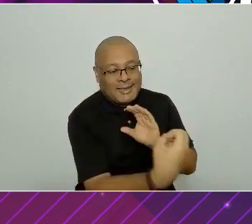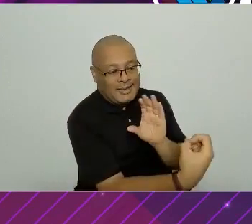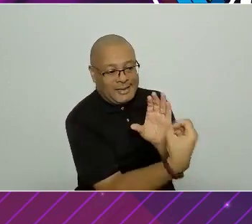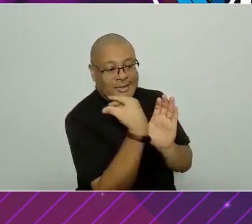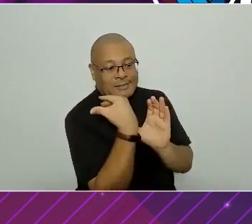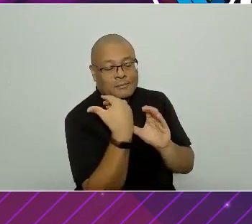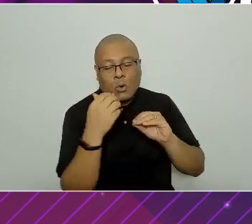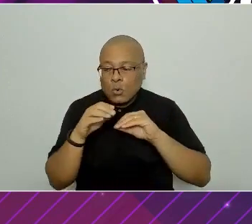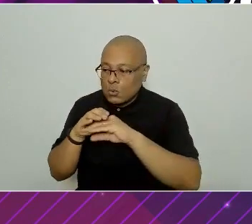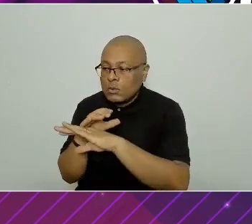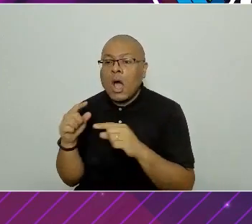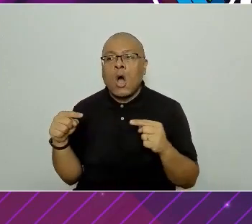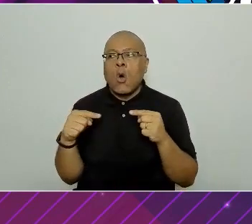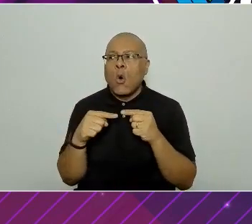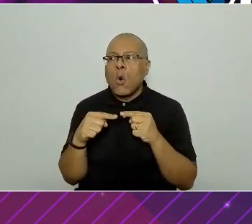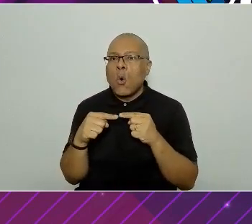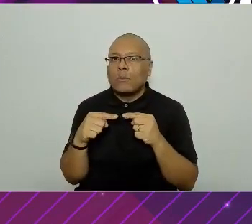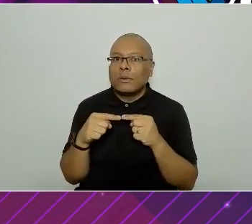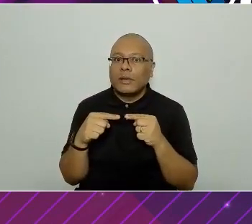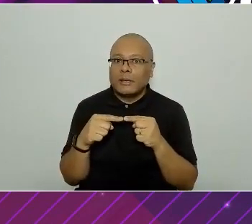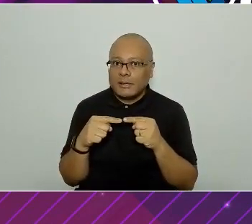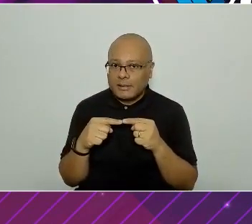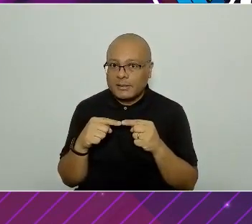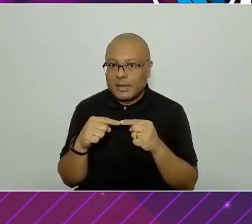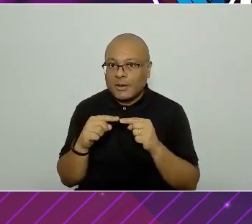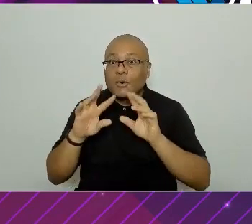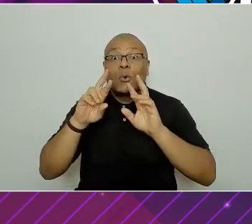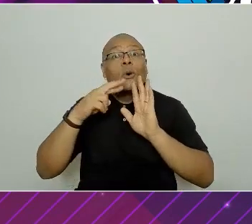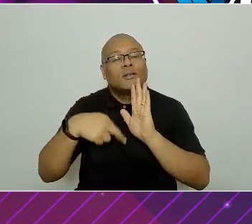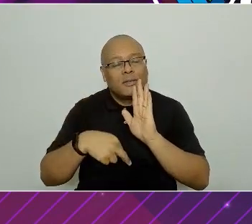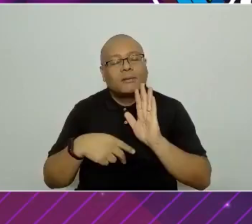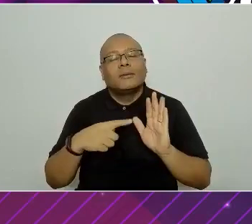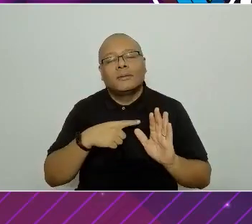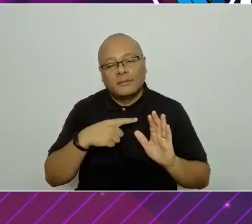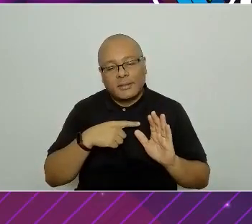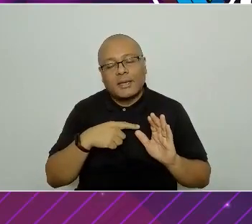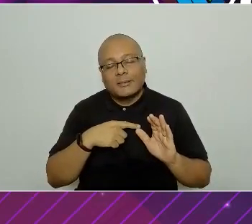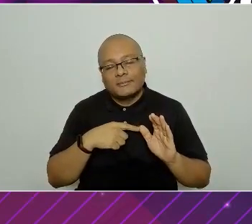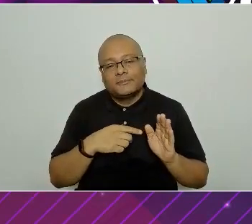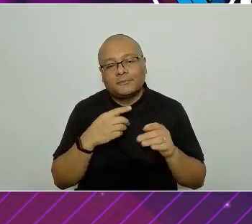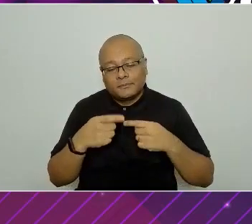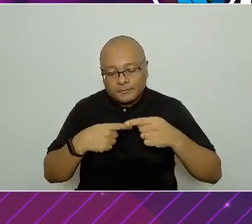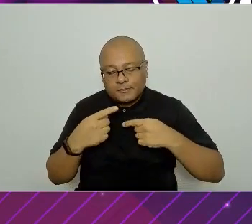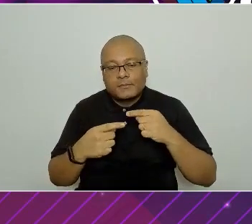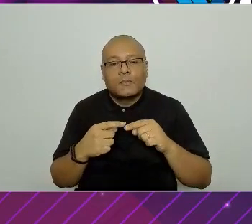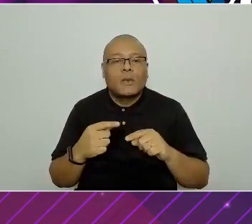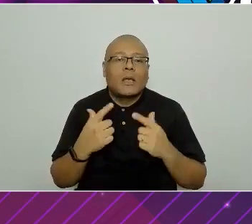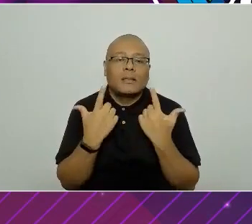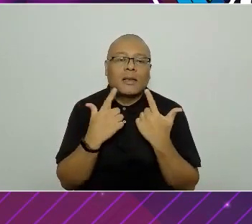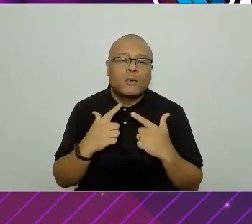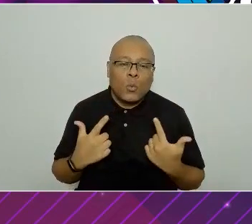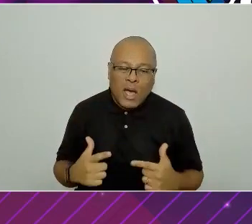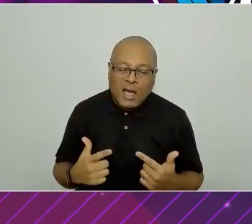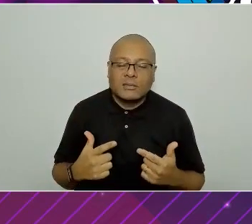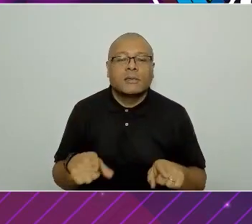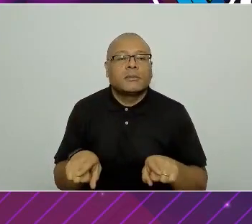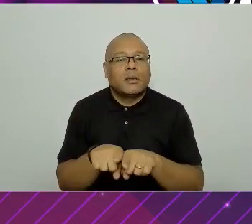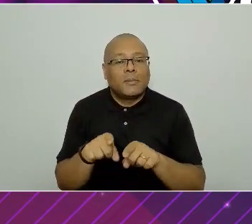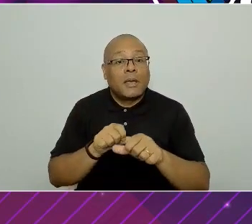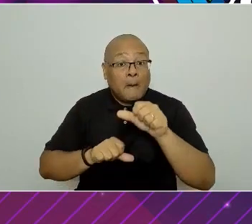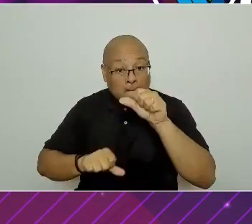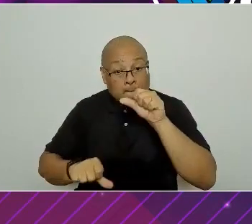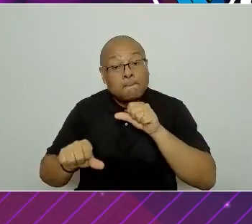estava buscando e o que foi ofertado para ela. Né? Então, tem essas camadas também de processamento de linguagem, né? Em que ela